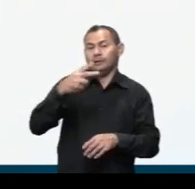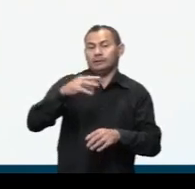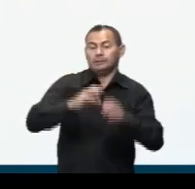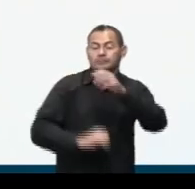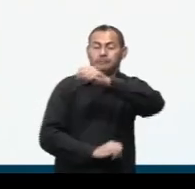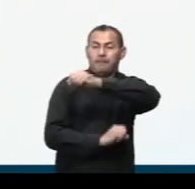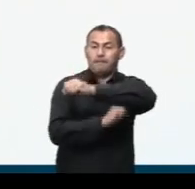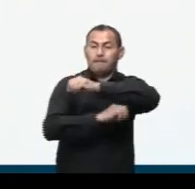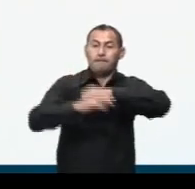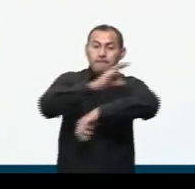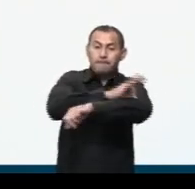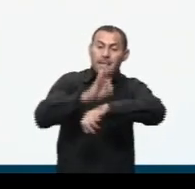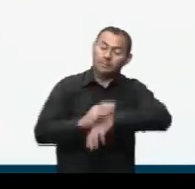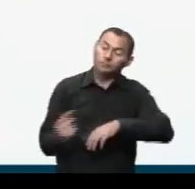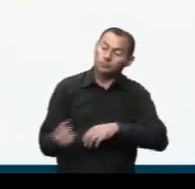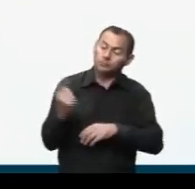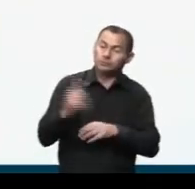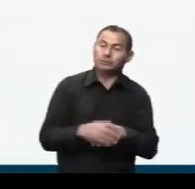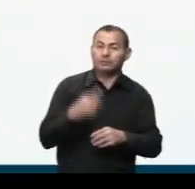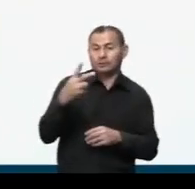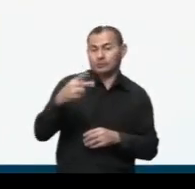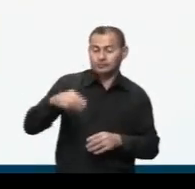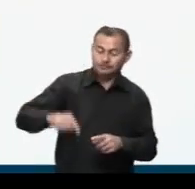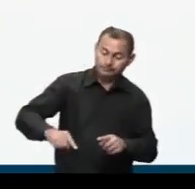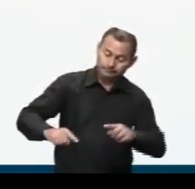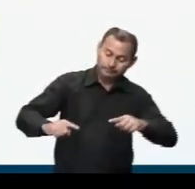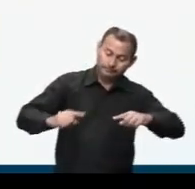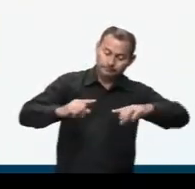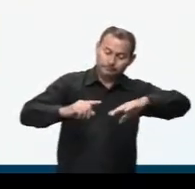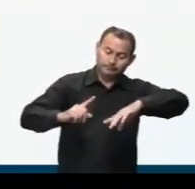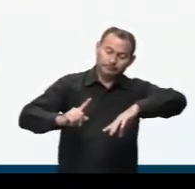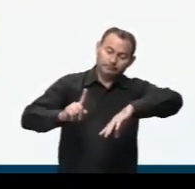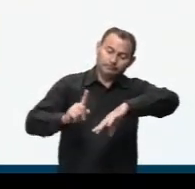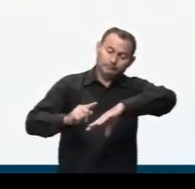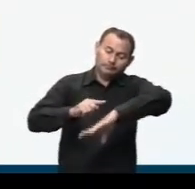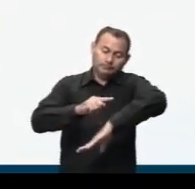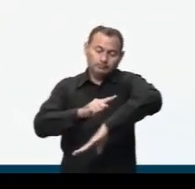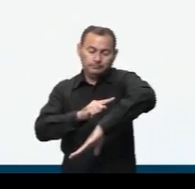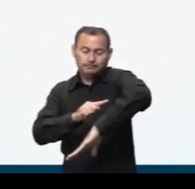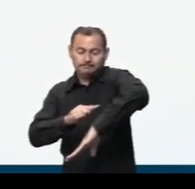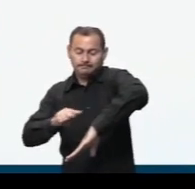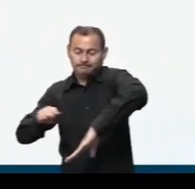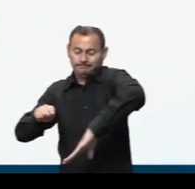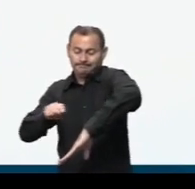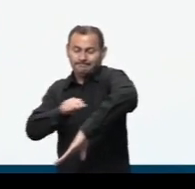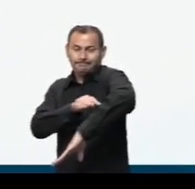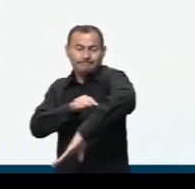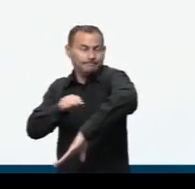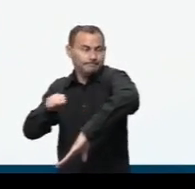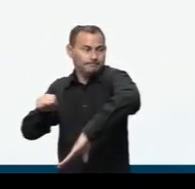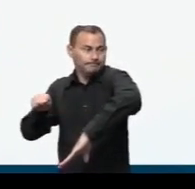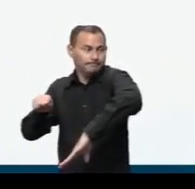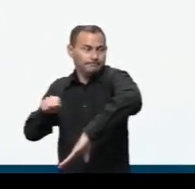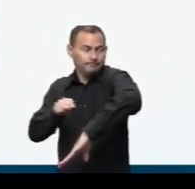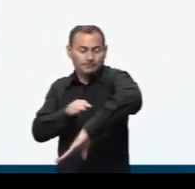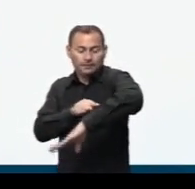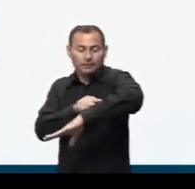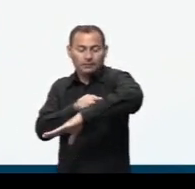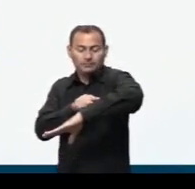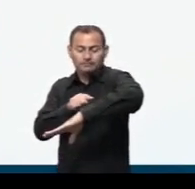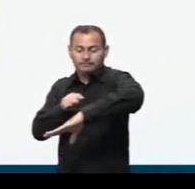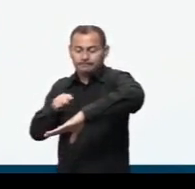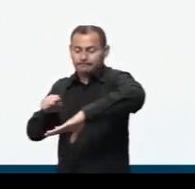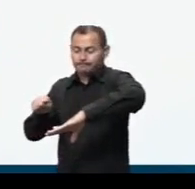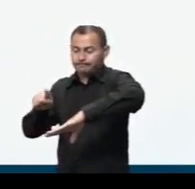altura de declive, você vai ter que ter um piquete de 2 metros de altura, daí para mais, tá? Então, o que acontece aqui? A gente fez o